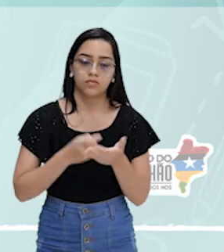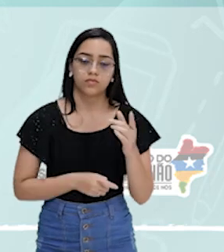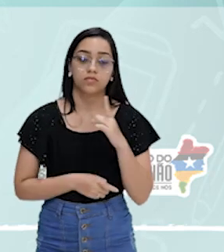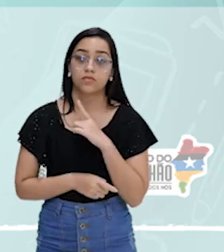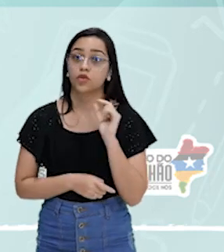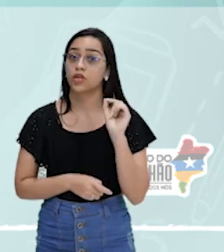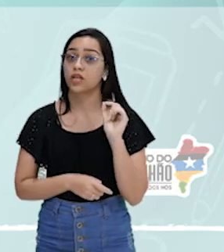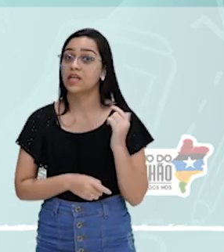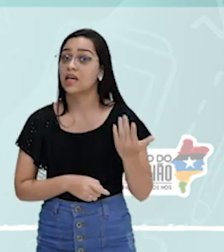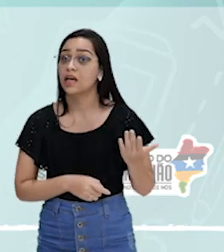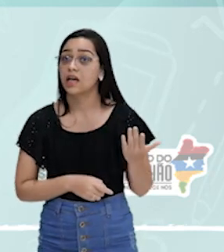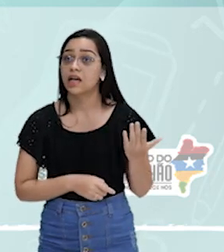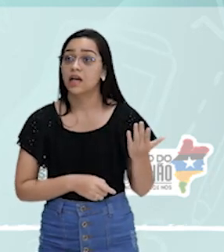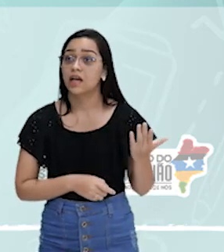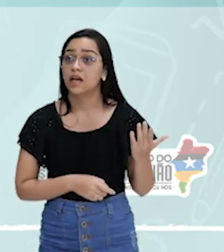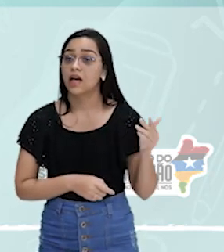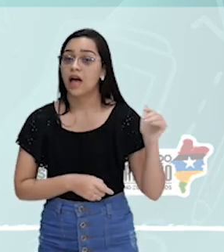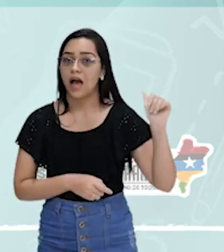faz uma